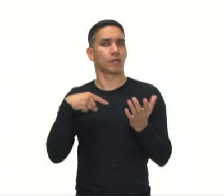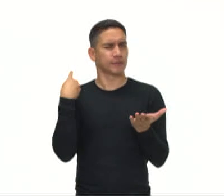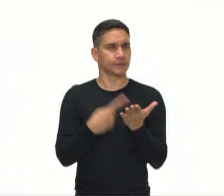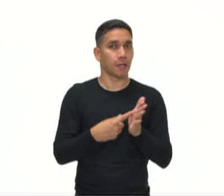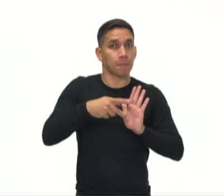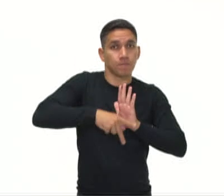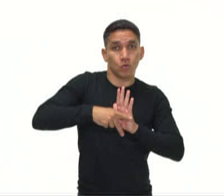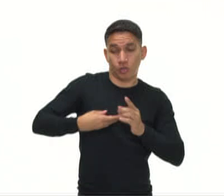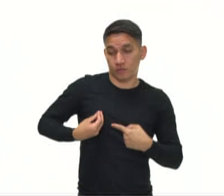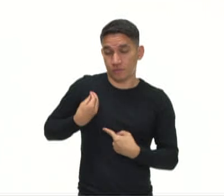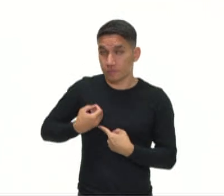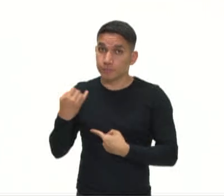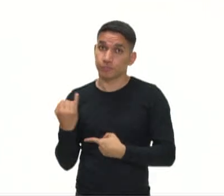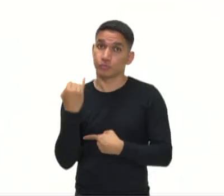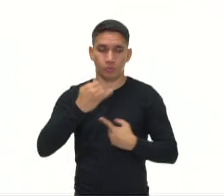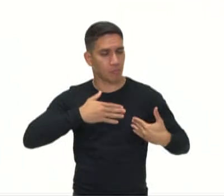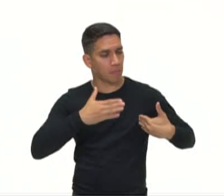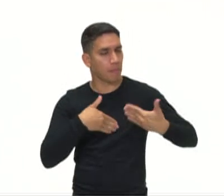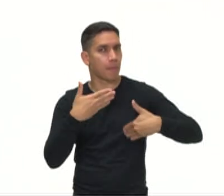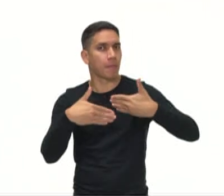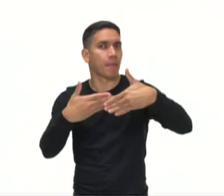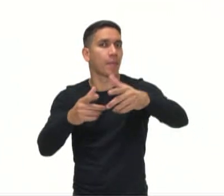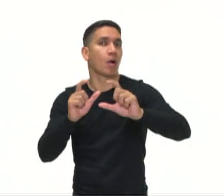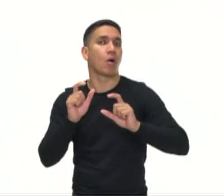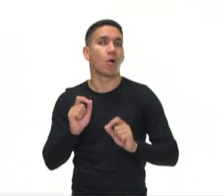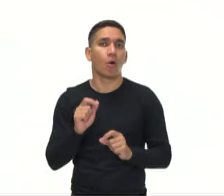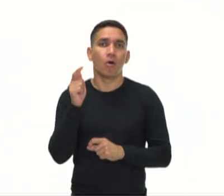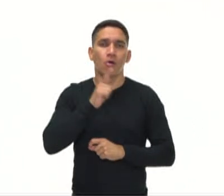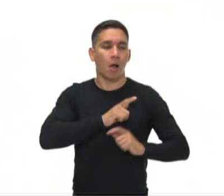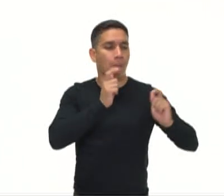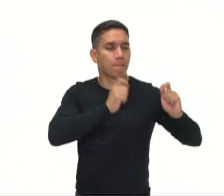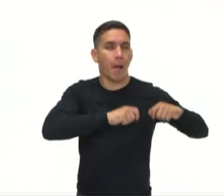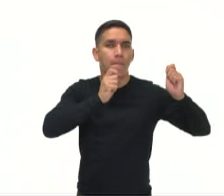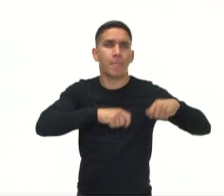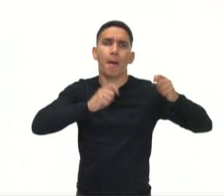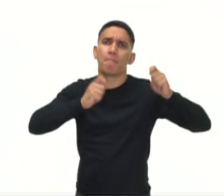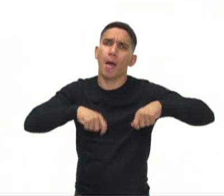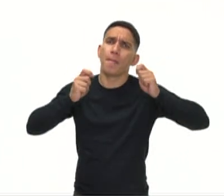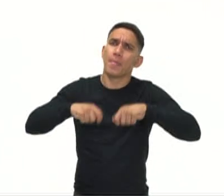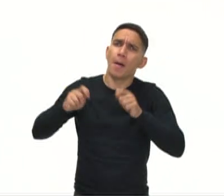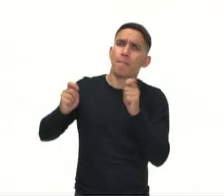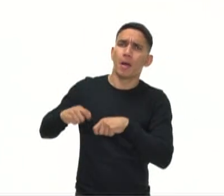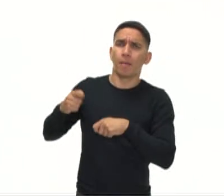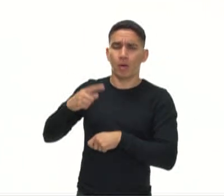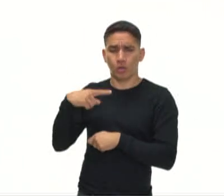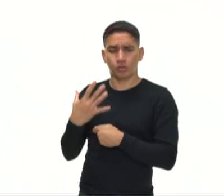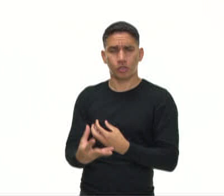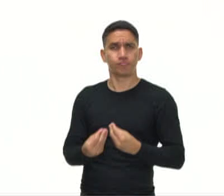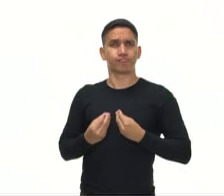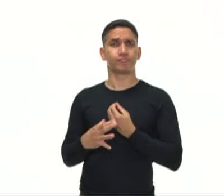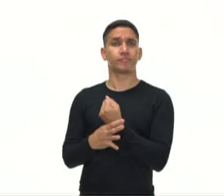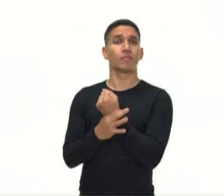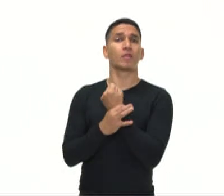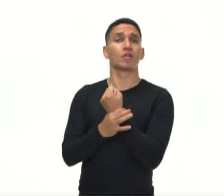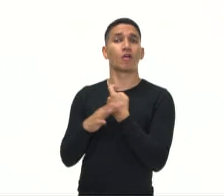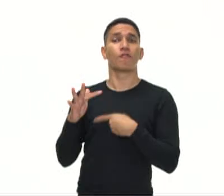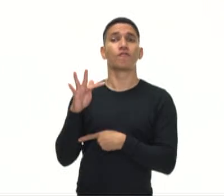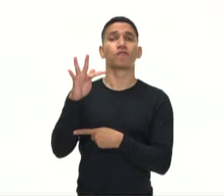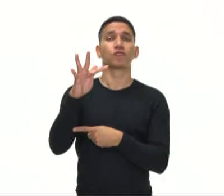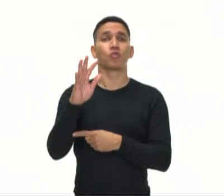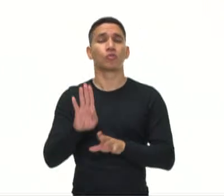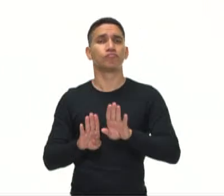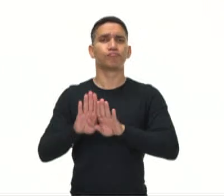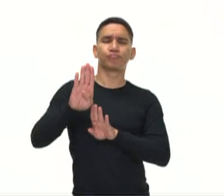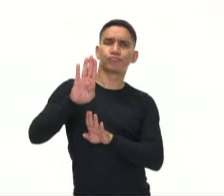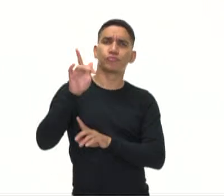é importante para o desenvolvimento de competências que nos garantirão sucesso em nossa vida